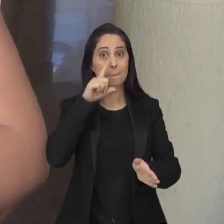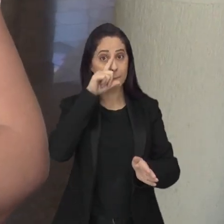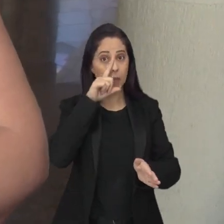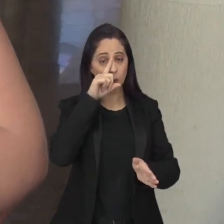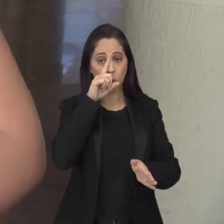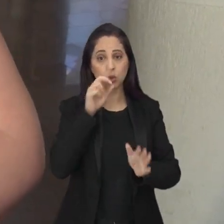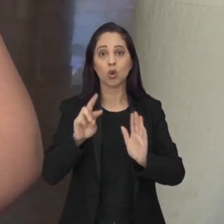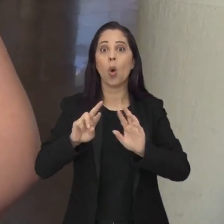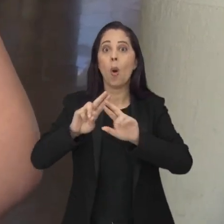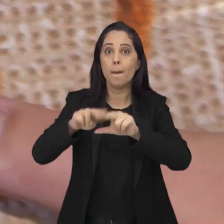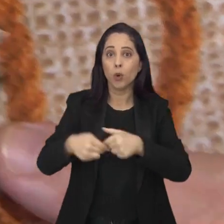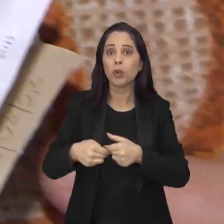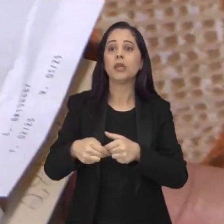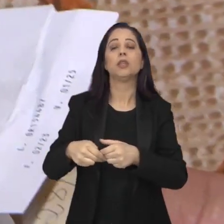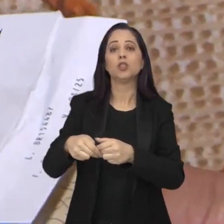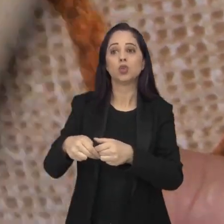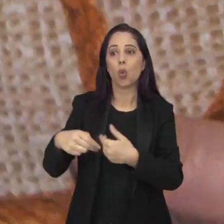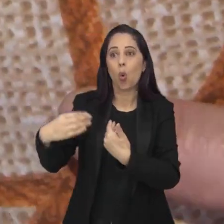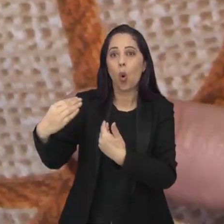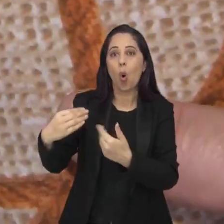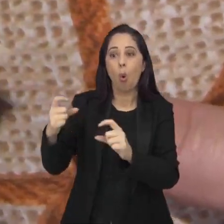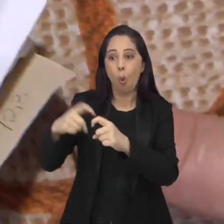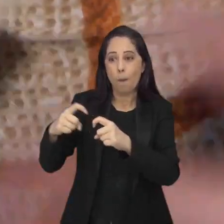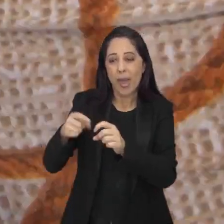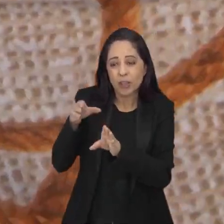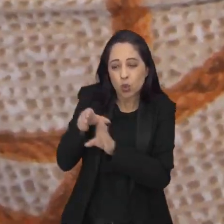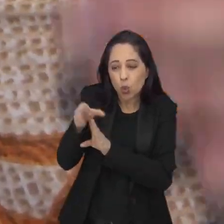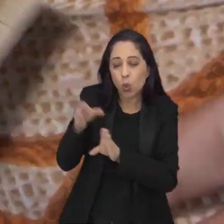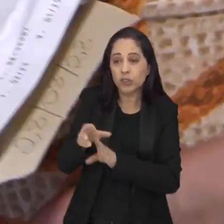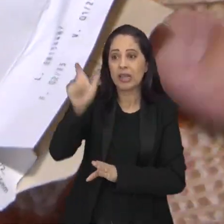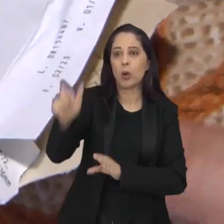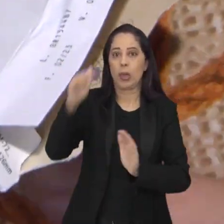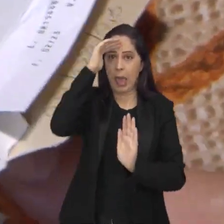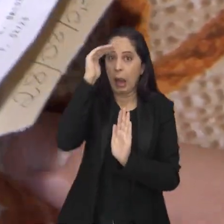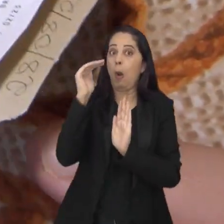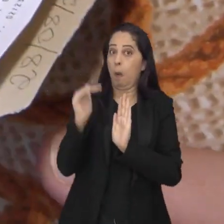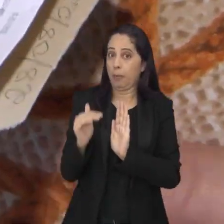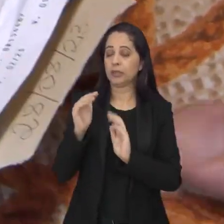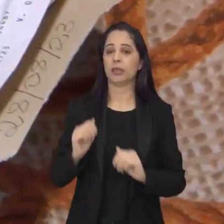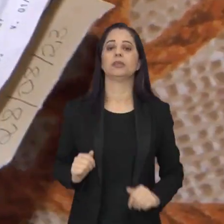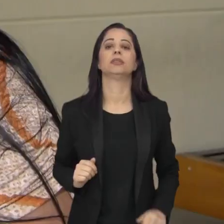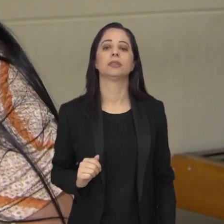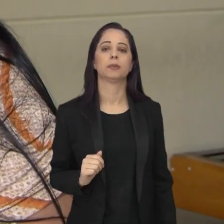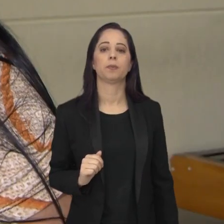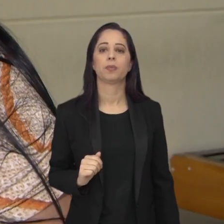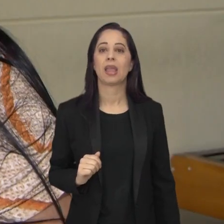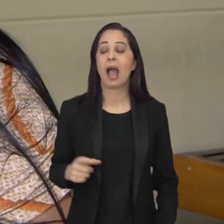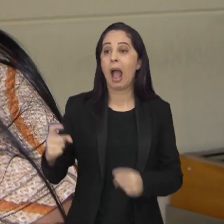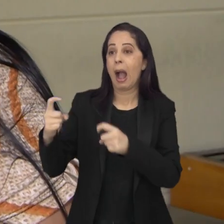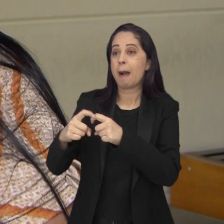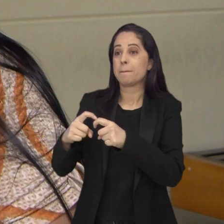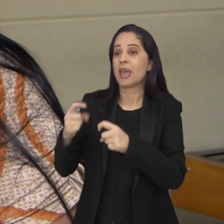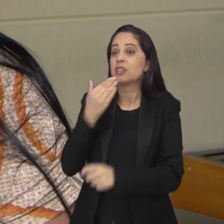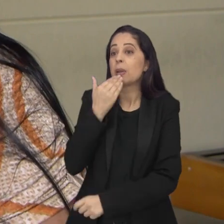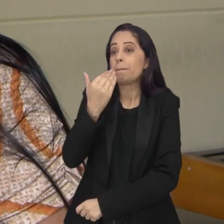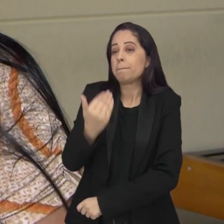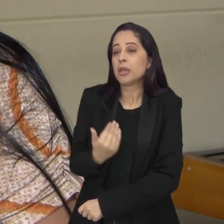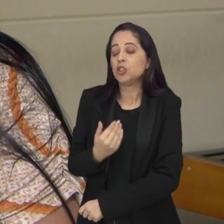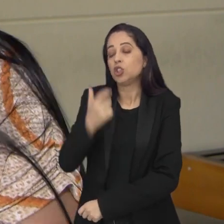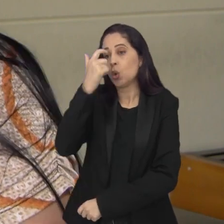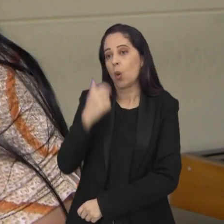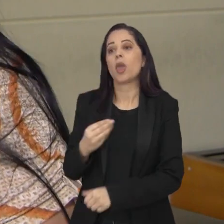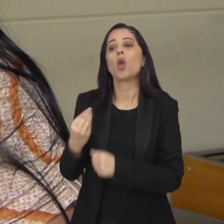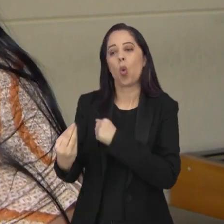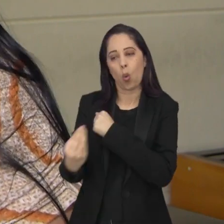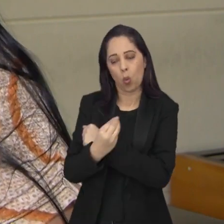as orientações médicas. Cuidar da saúde pode evitar que a criança desenvolva a doença. A doutora pediu para que eu